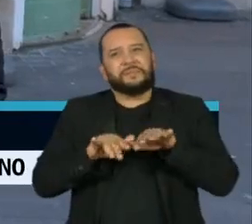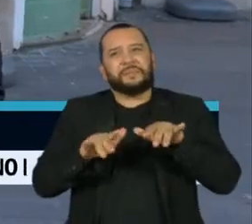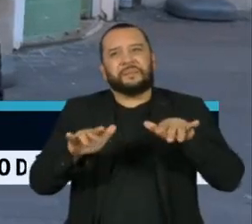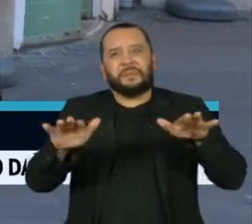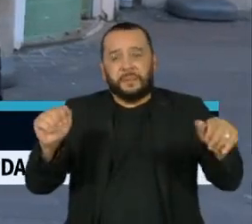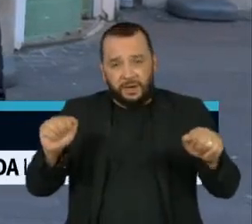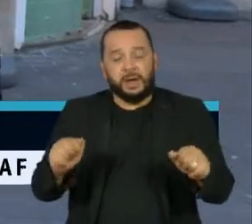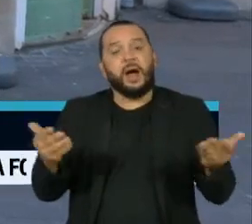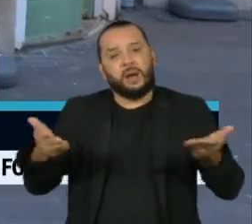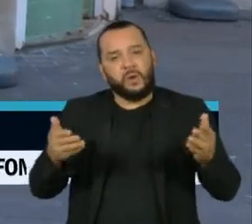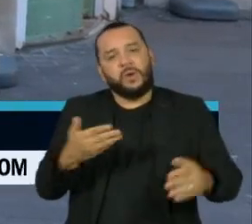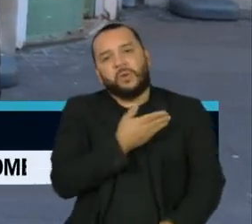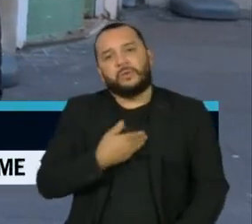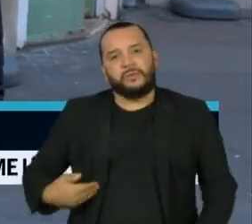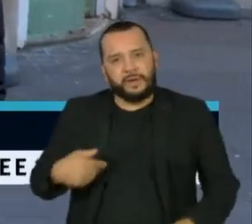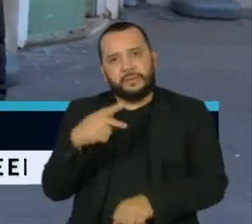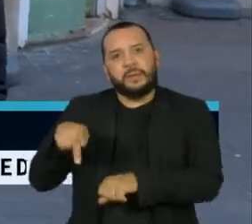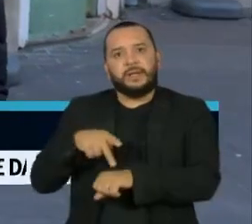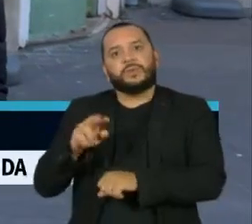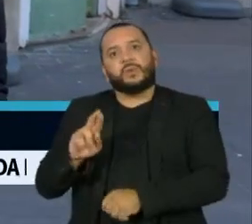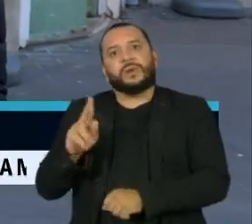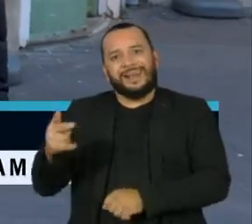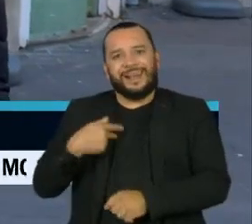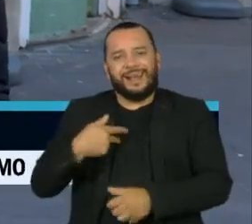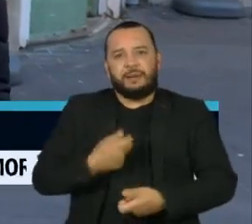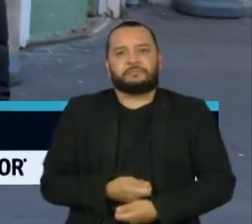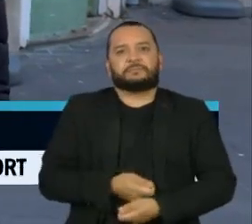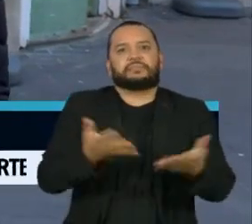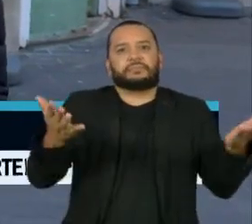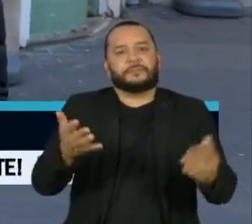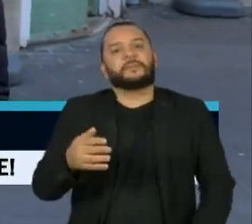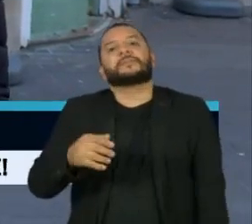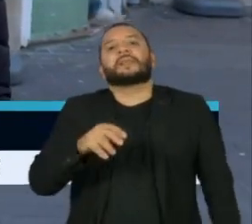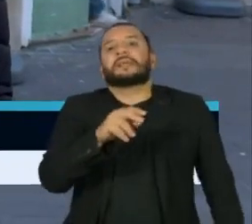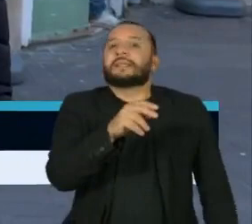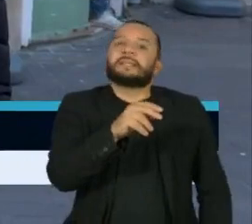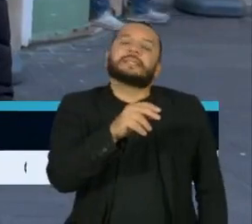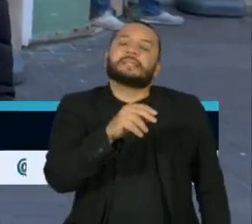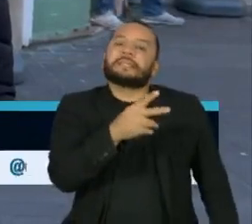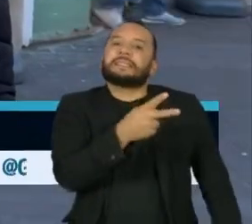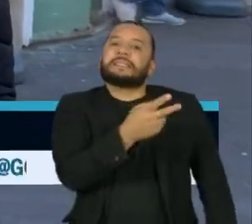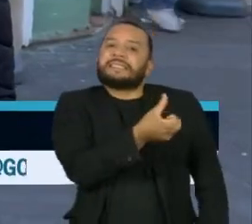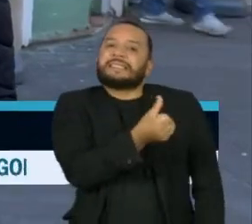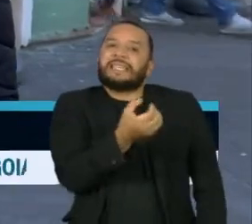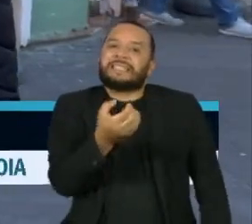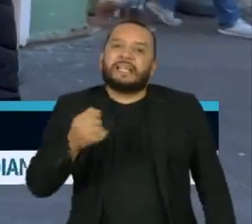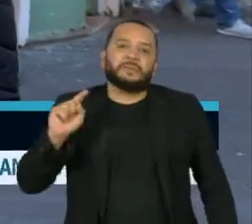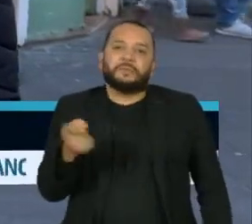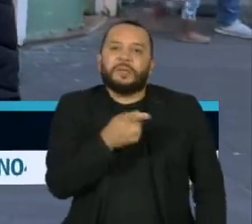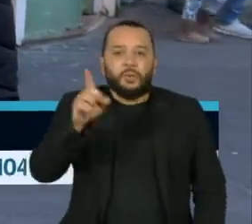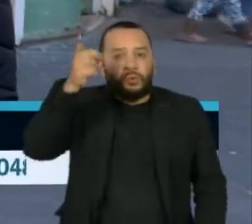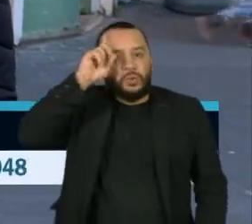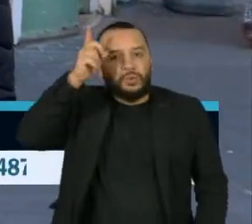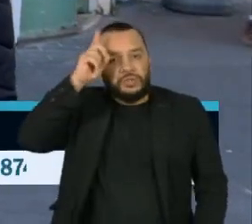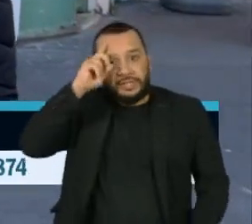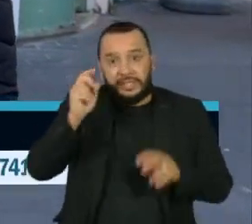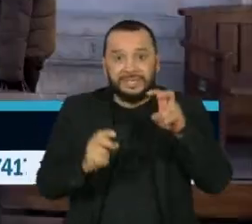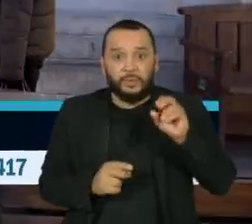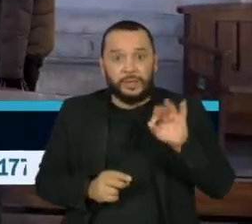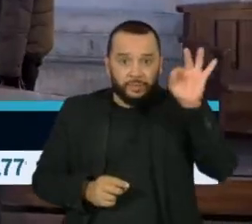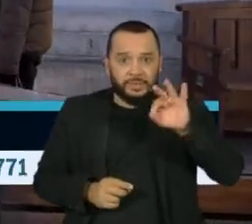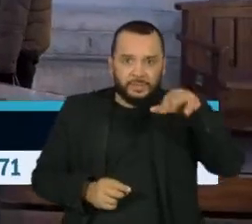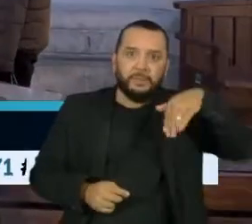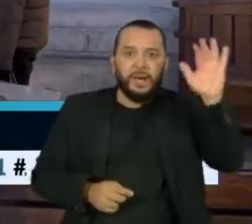Covid-19, o governo britânico distribuiu cerca de 600 mil kits por dia, 50% a mais que na semana